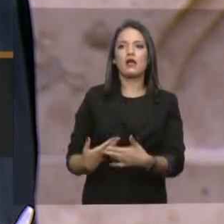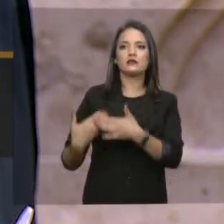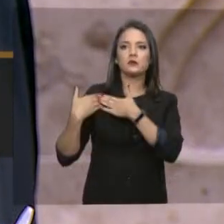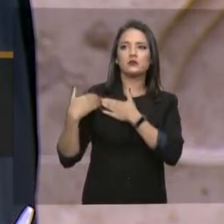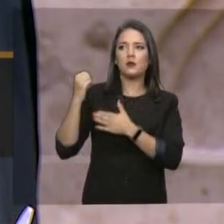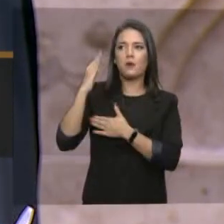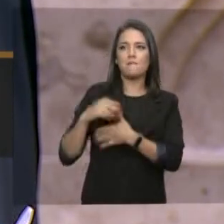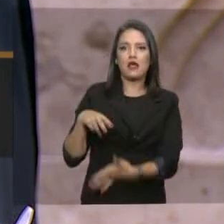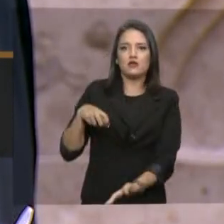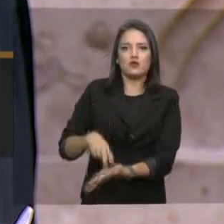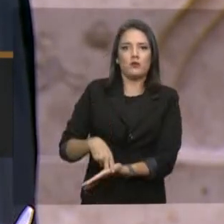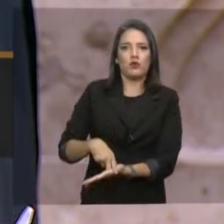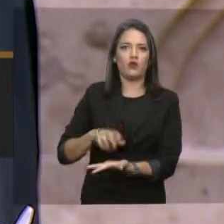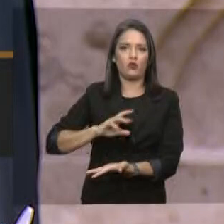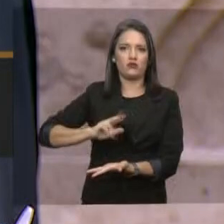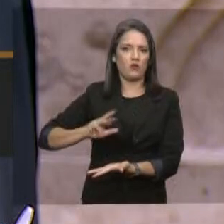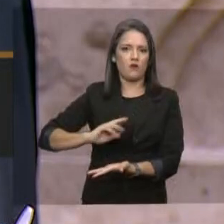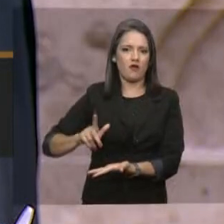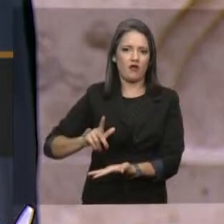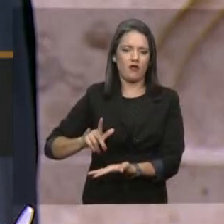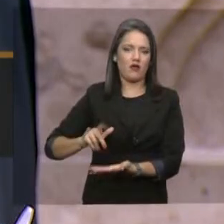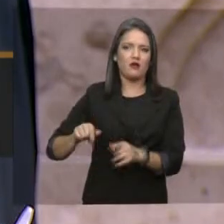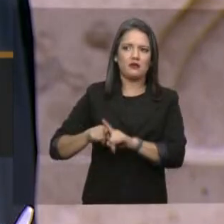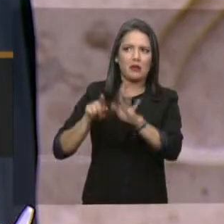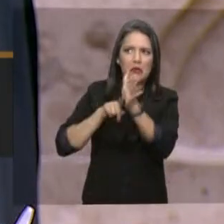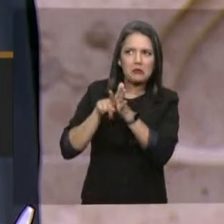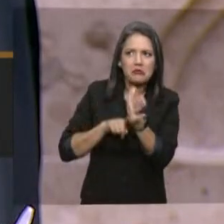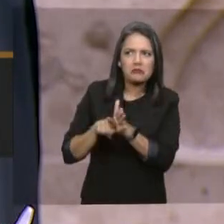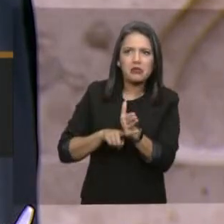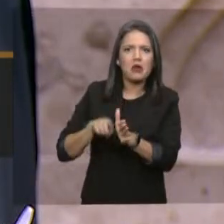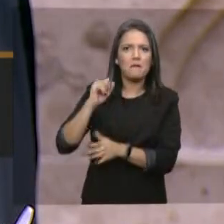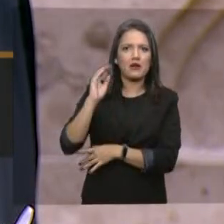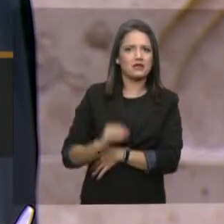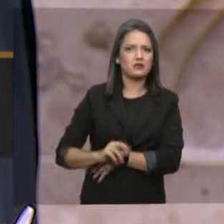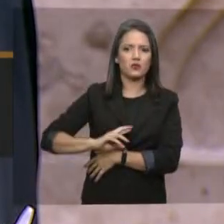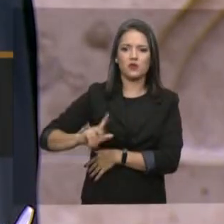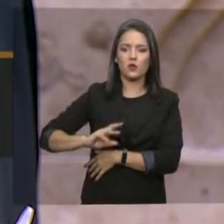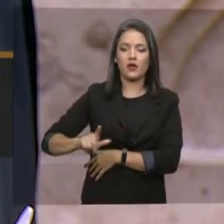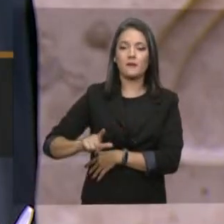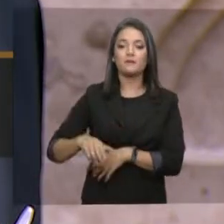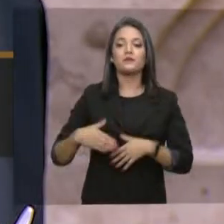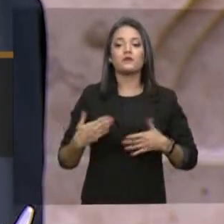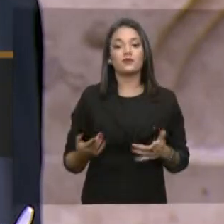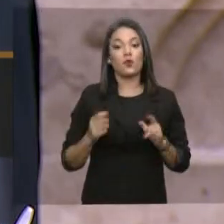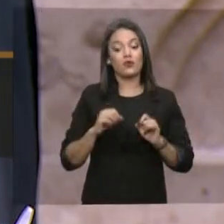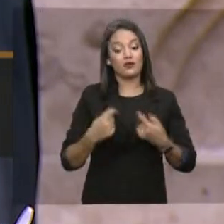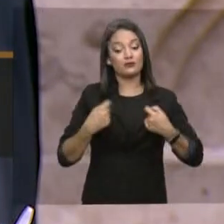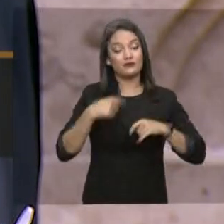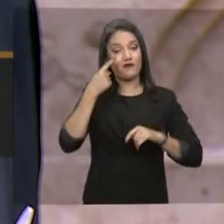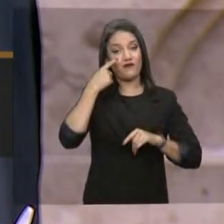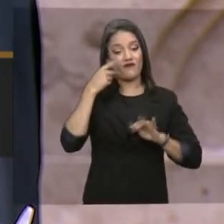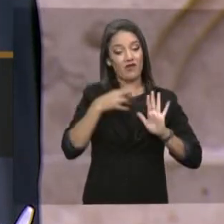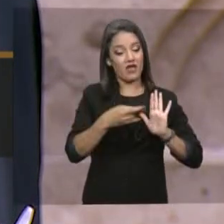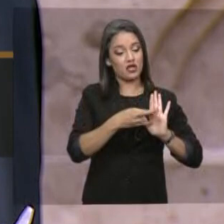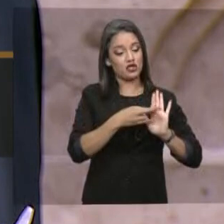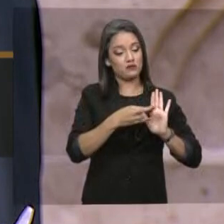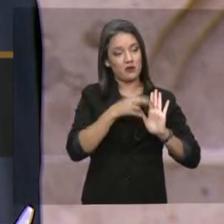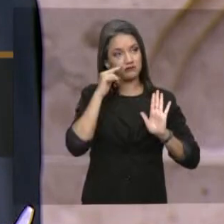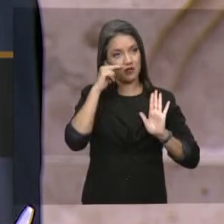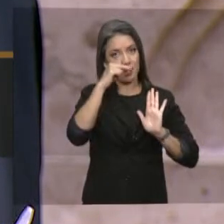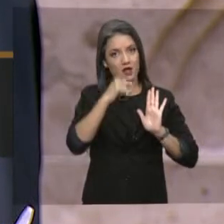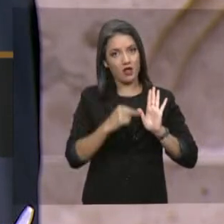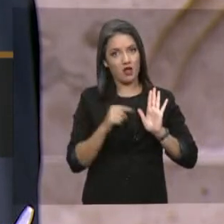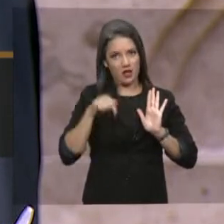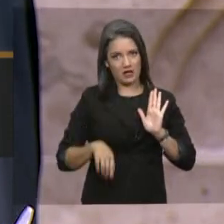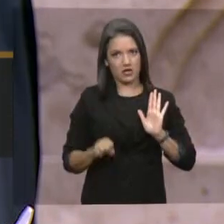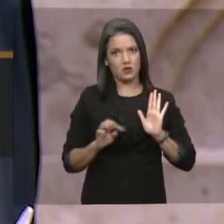tampouco a persecução criminal desencadeada por seus órgãos. Impõe-se, assim, revisitar o regimento interno